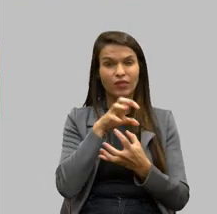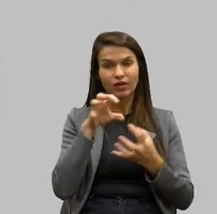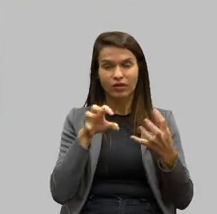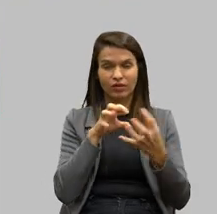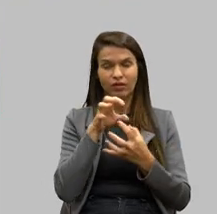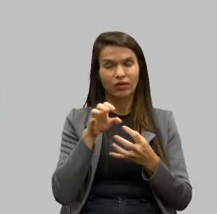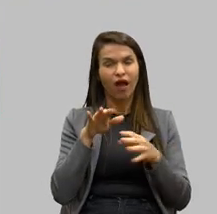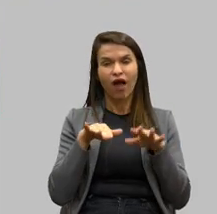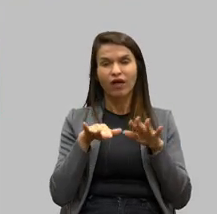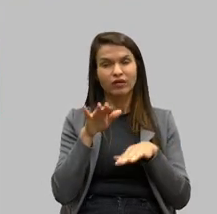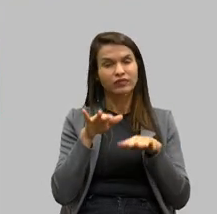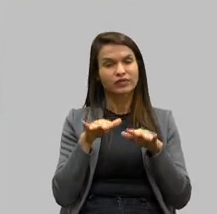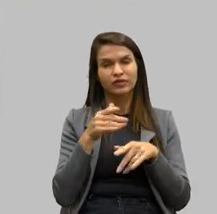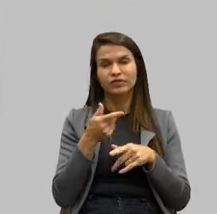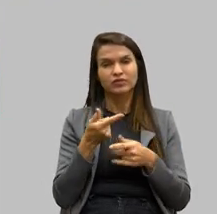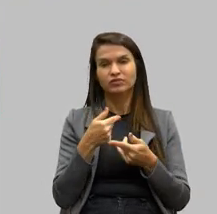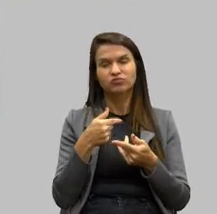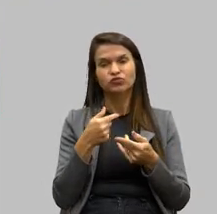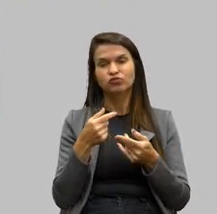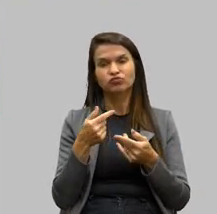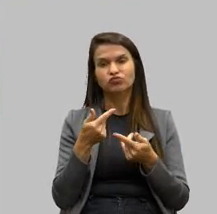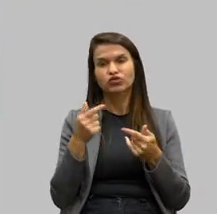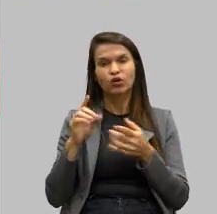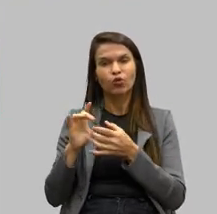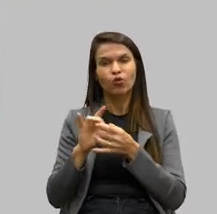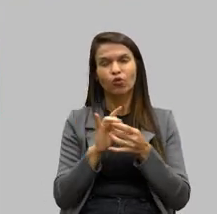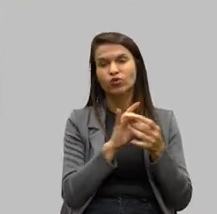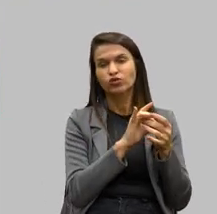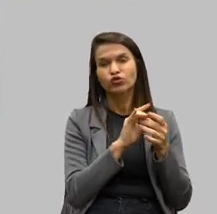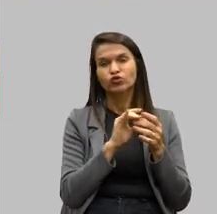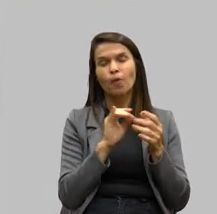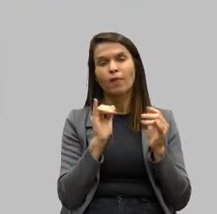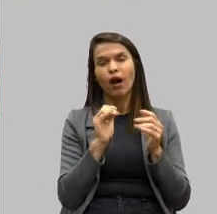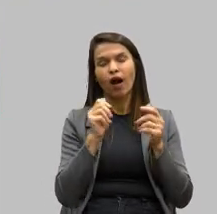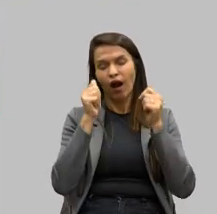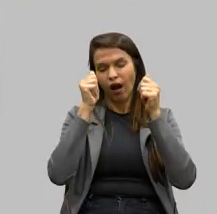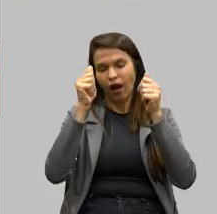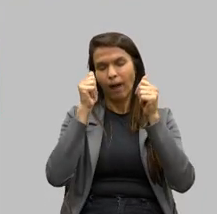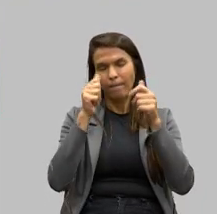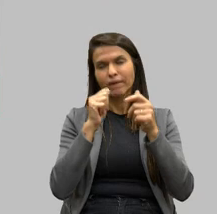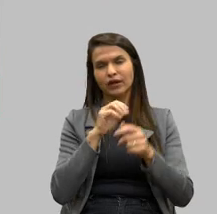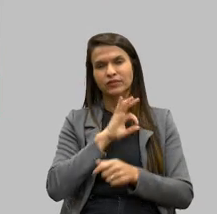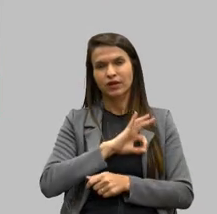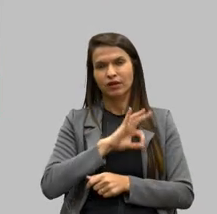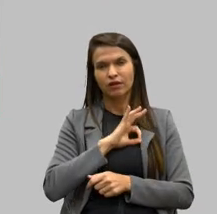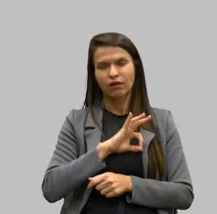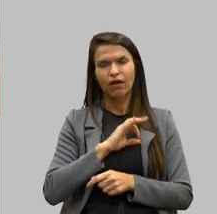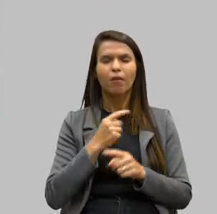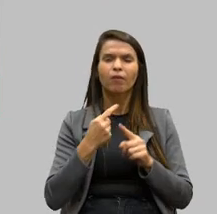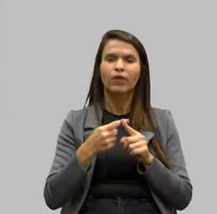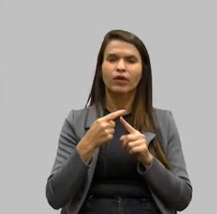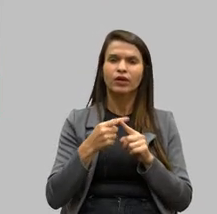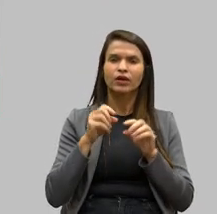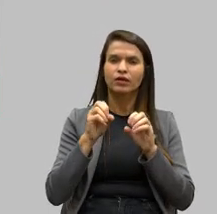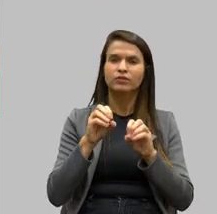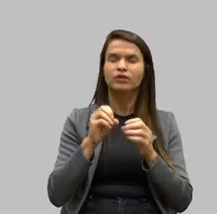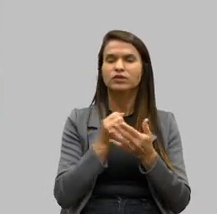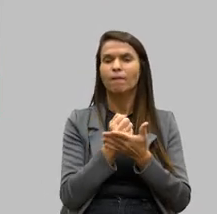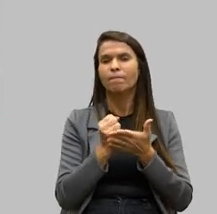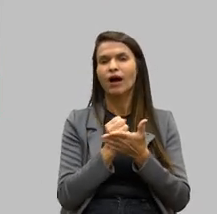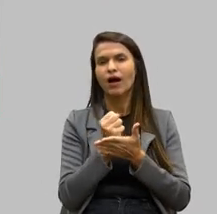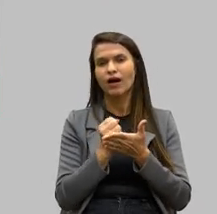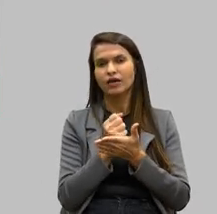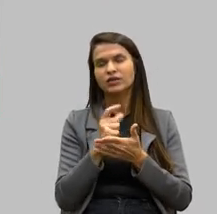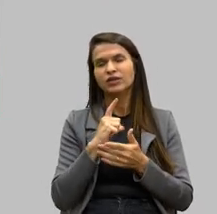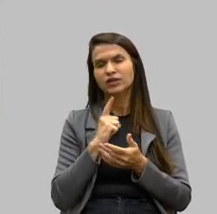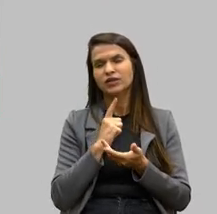muitas vezes nem estavam no contexto de uma campanha salarial. Mas por que a educação básica que está tendo esse